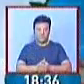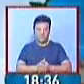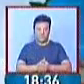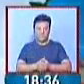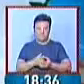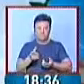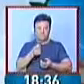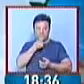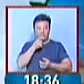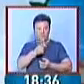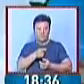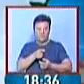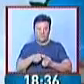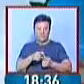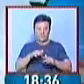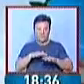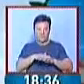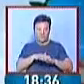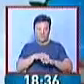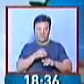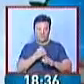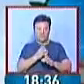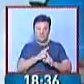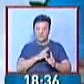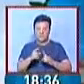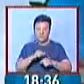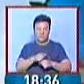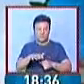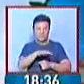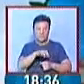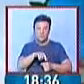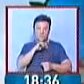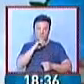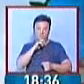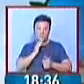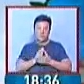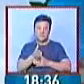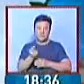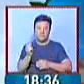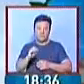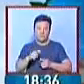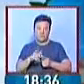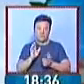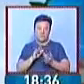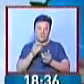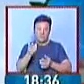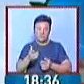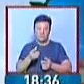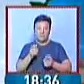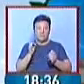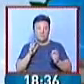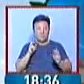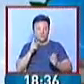Em Faro, a rede de transportes urbanos permite agora acesso grátis à internet. Trata-se